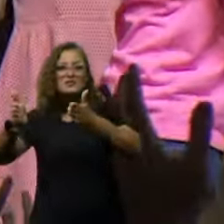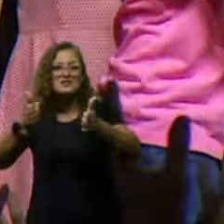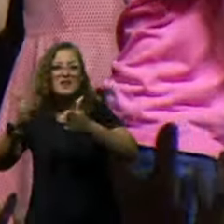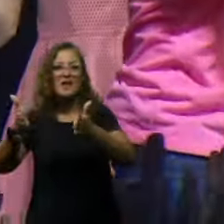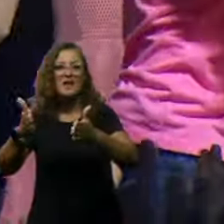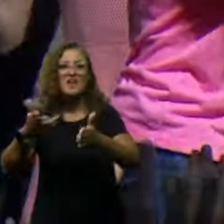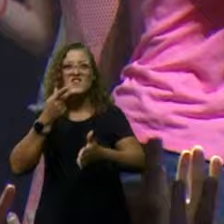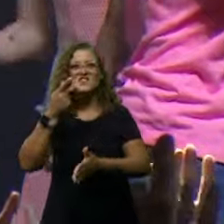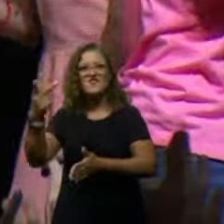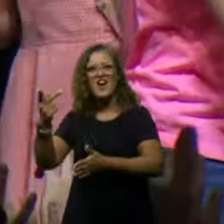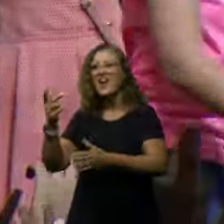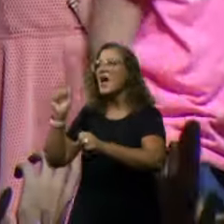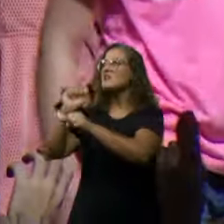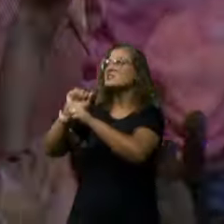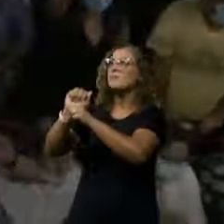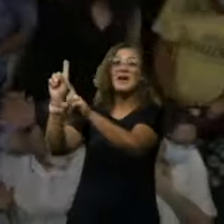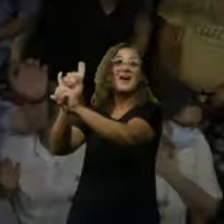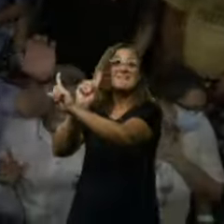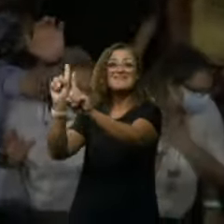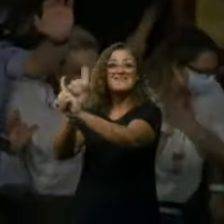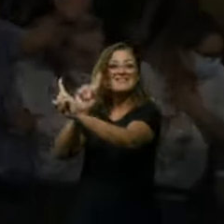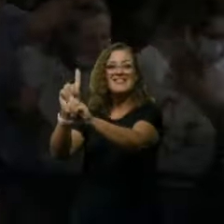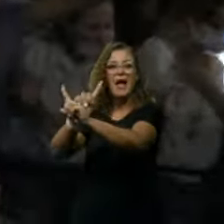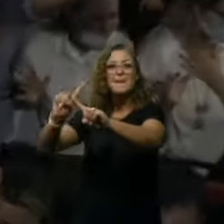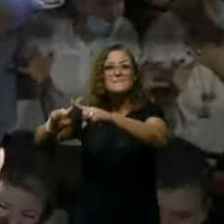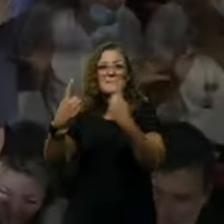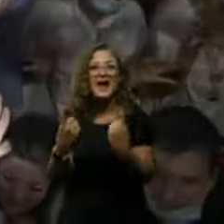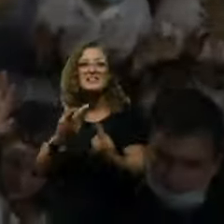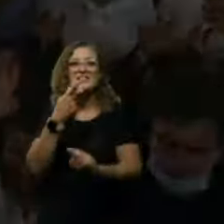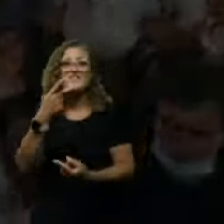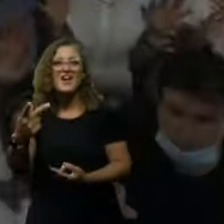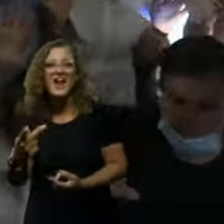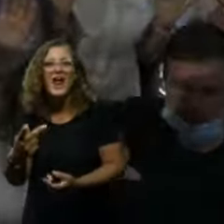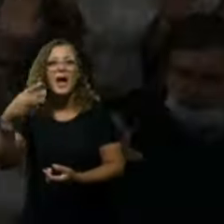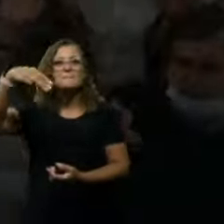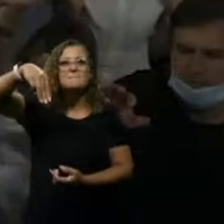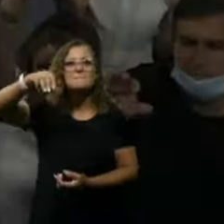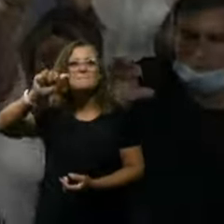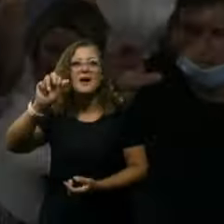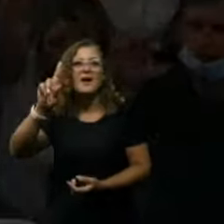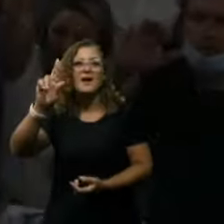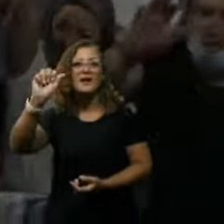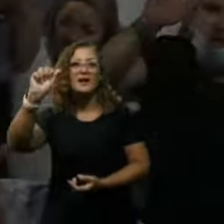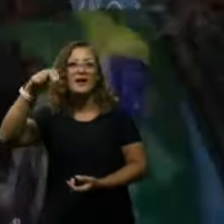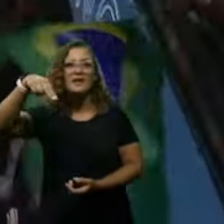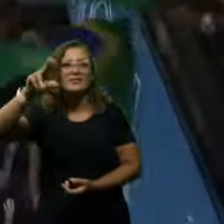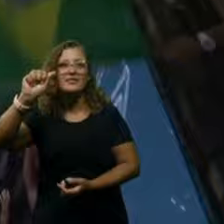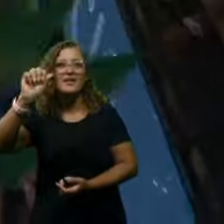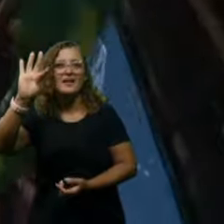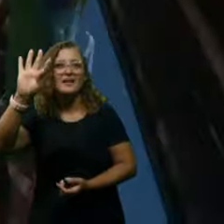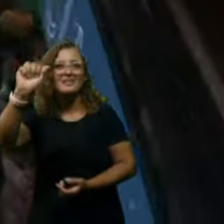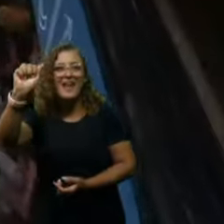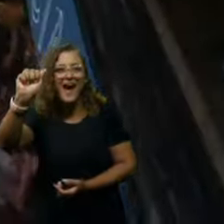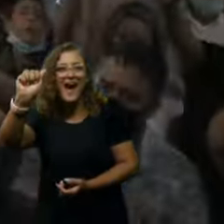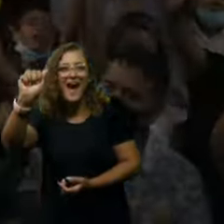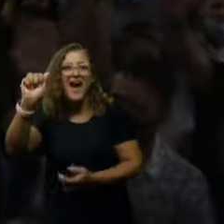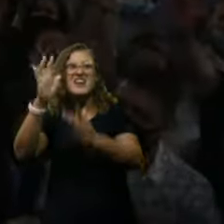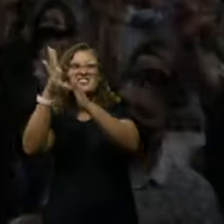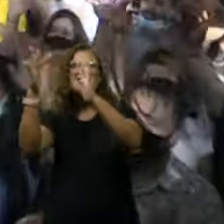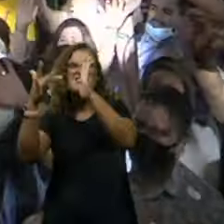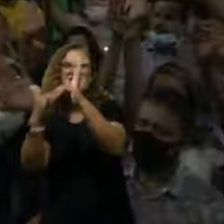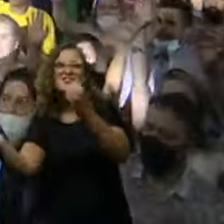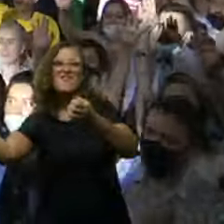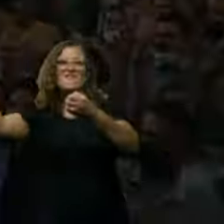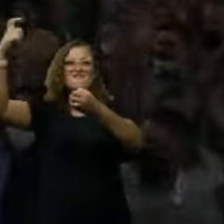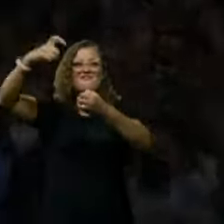tem coragem para que ser mãe mora nada para nada nada para